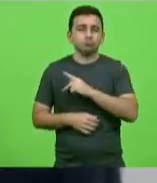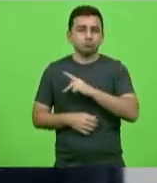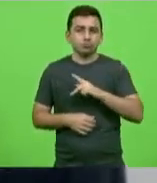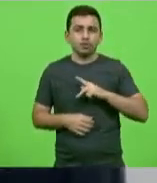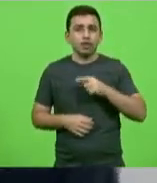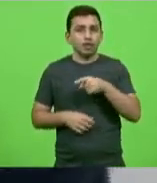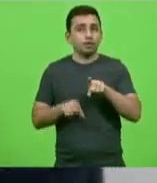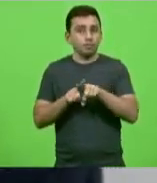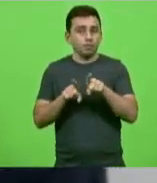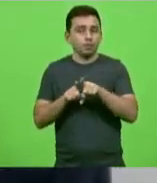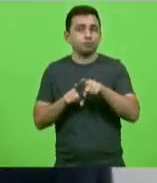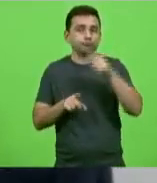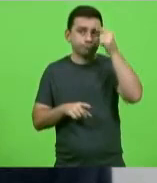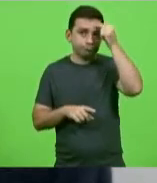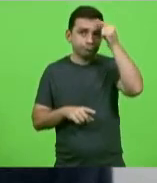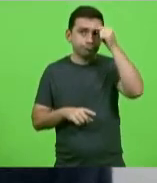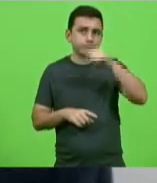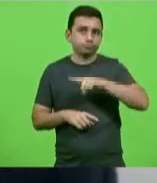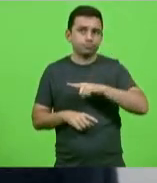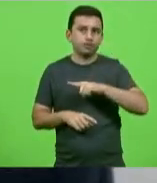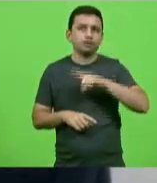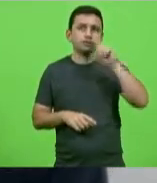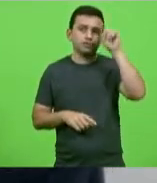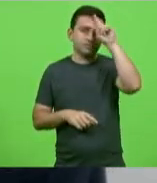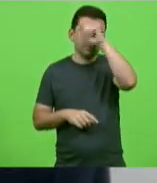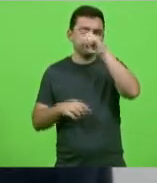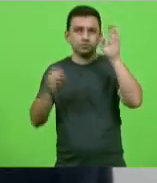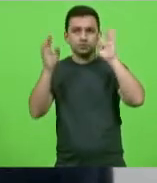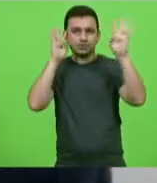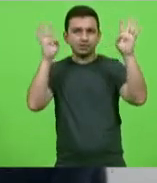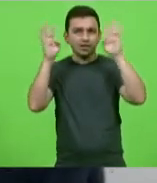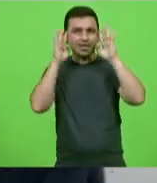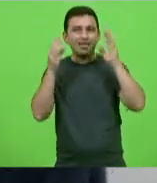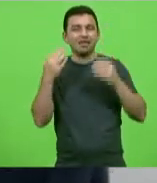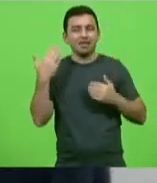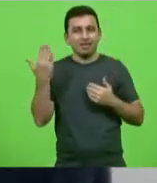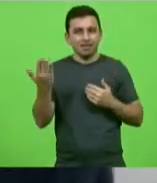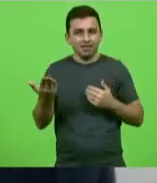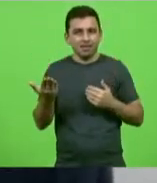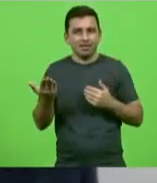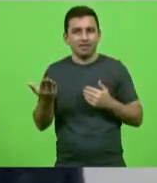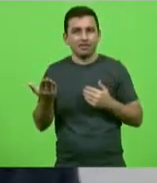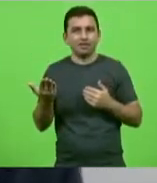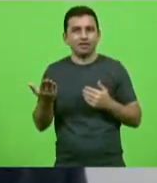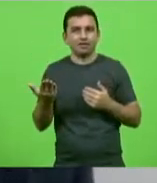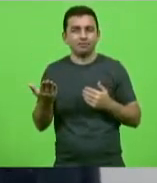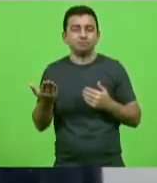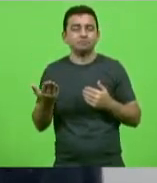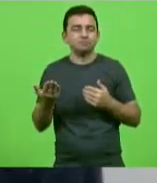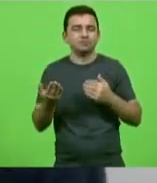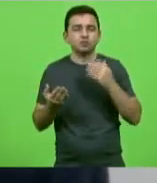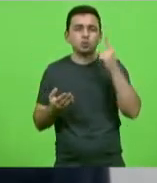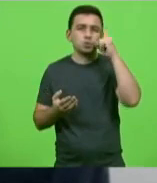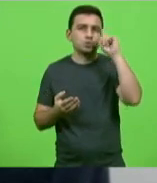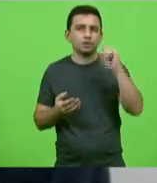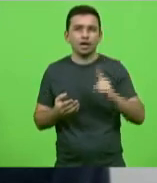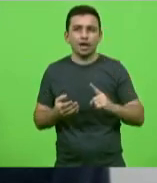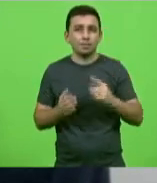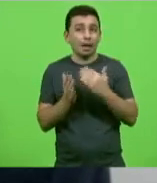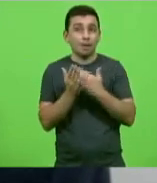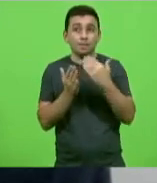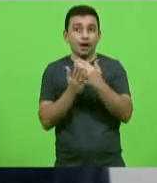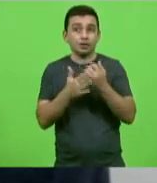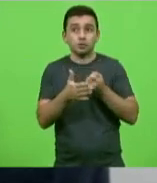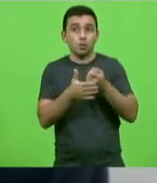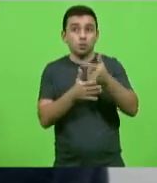gabarito acadêmico, fica dificultoso imaginar que não estivesse, ao menos em tese, a par da aquisição mais